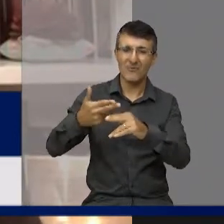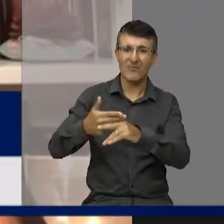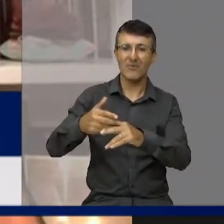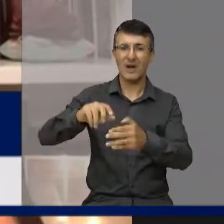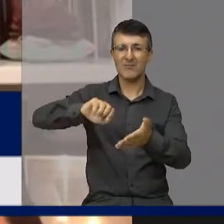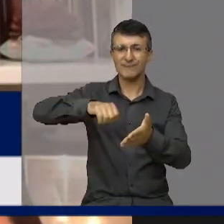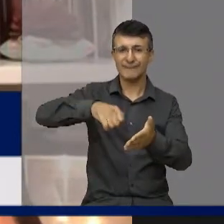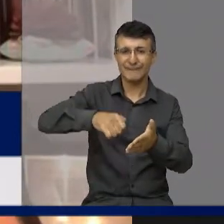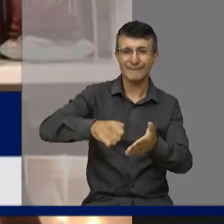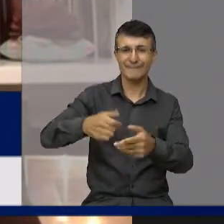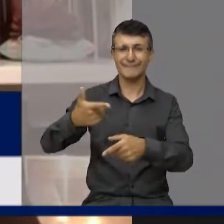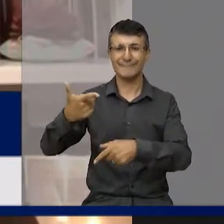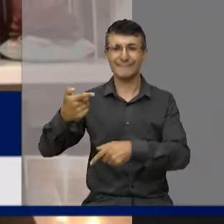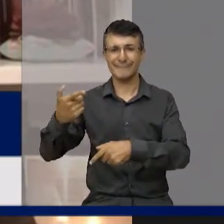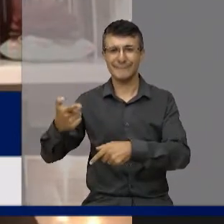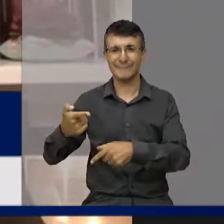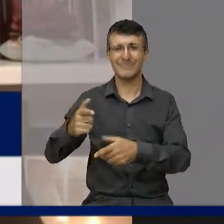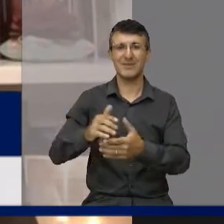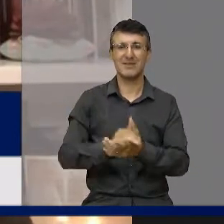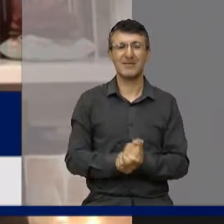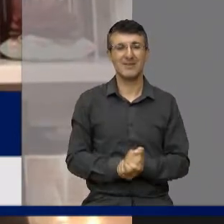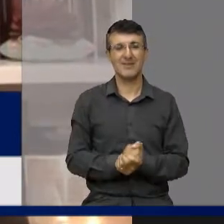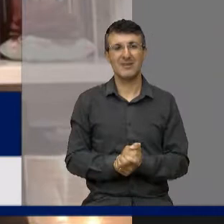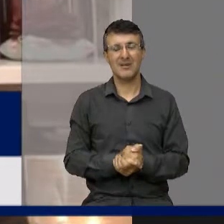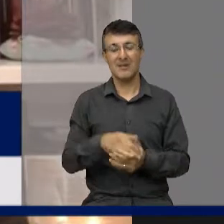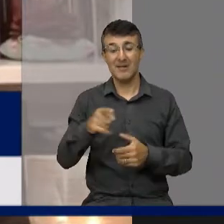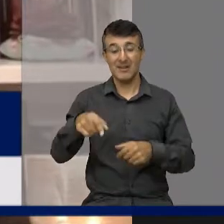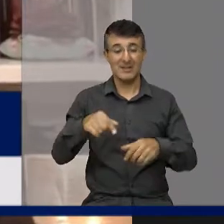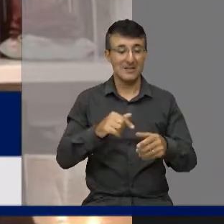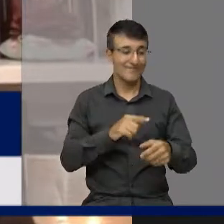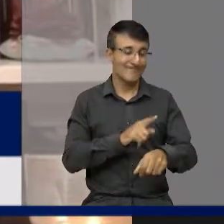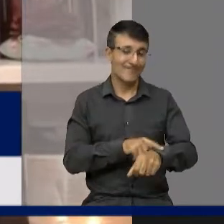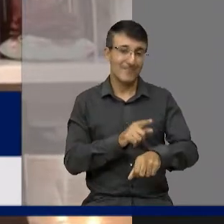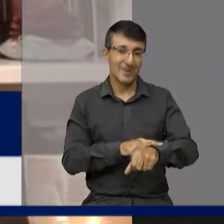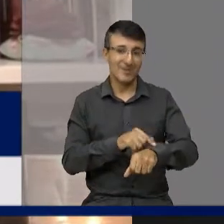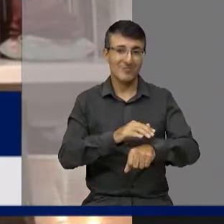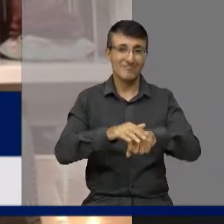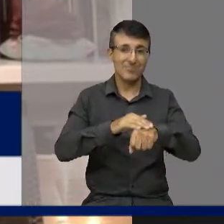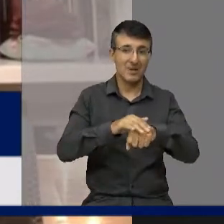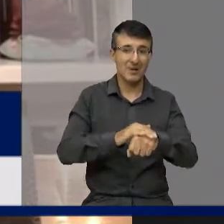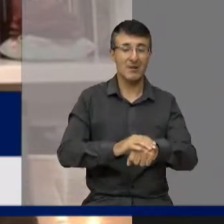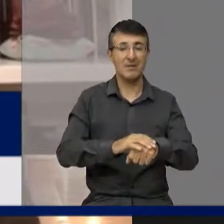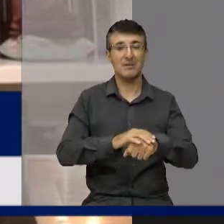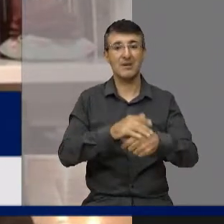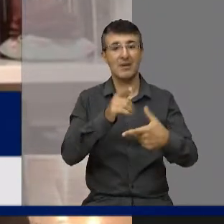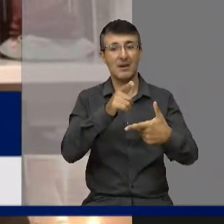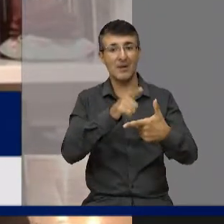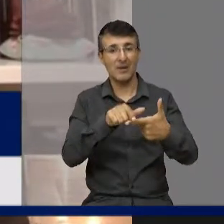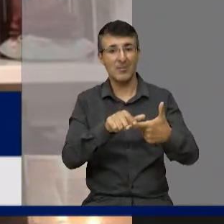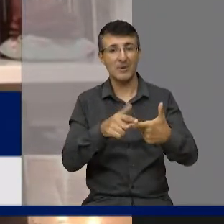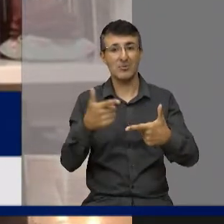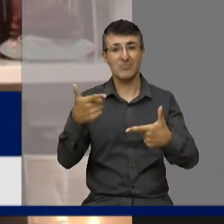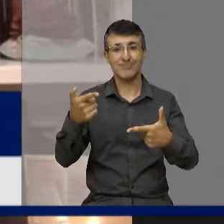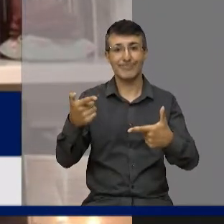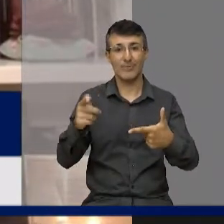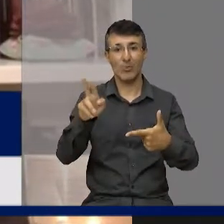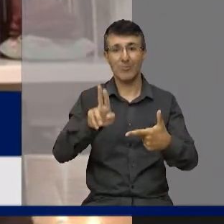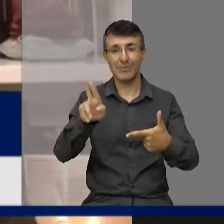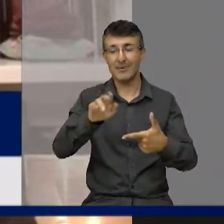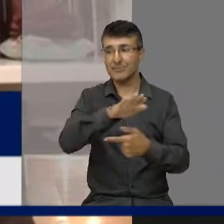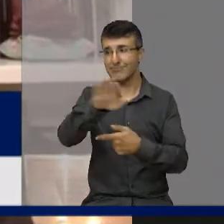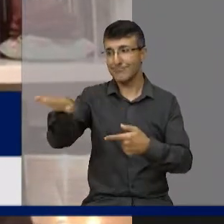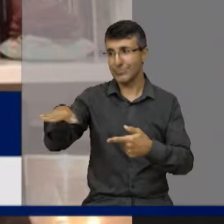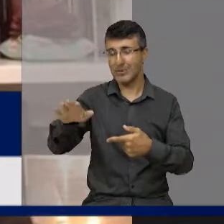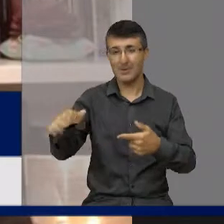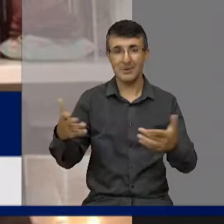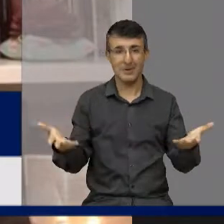maior disponibilidade de armas para a população, a gente entra em conflito com esse tipo de dado, né, que vem aumentando o